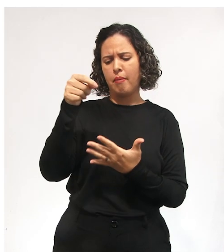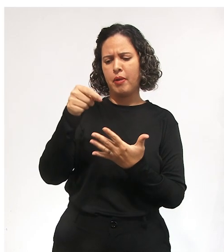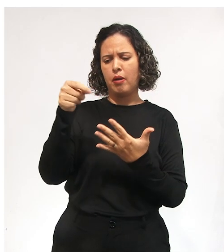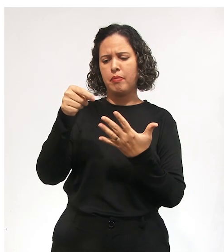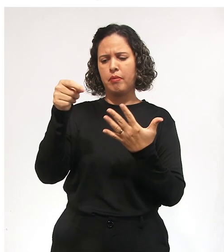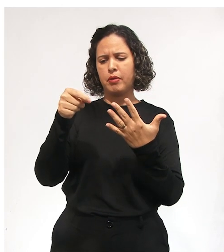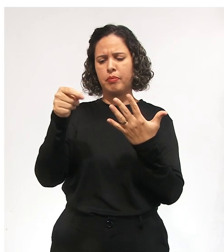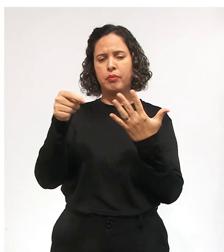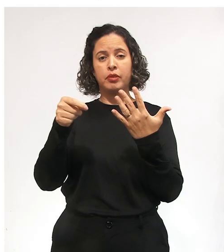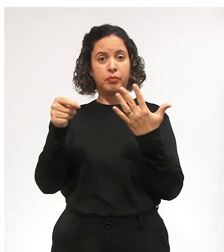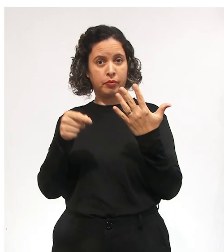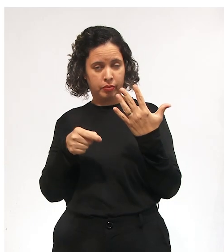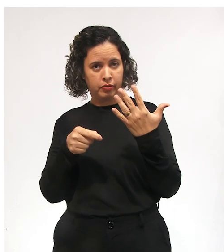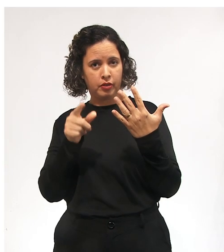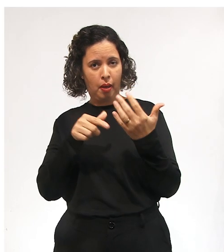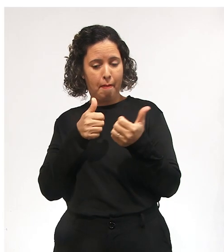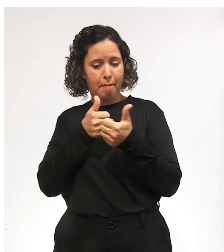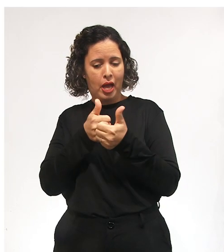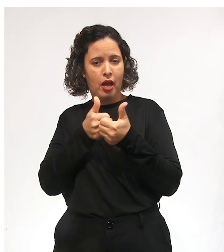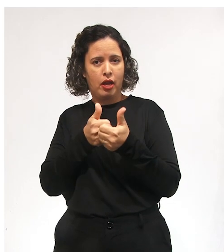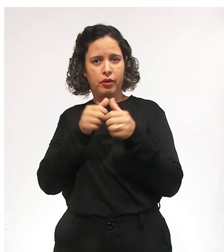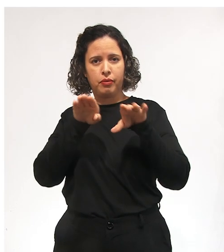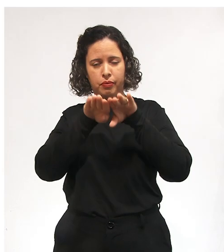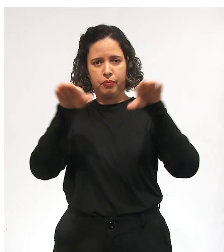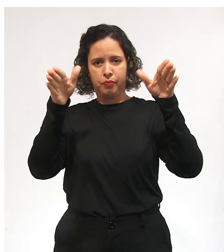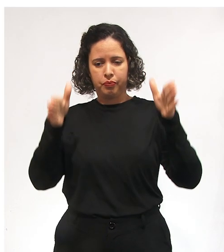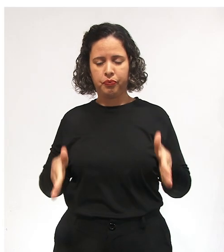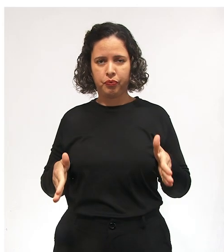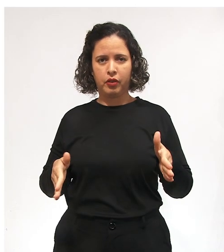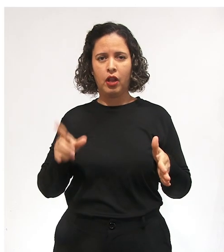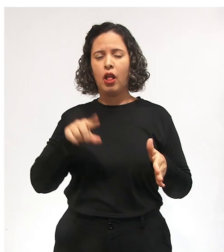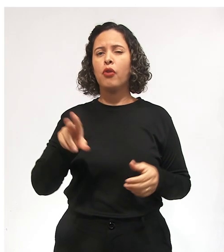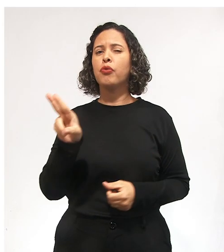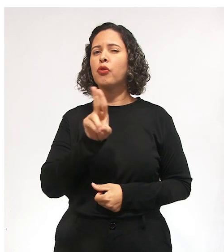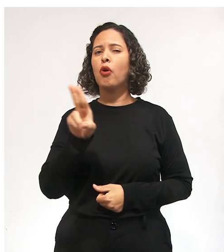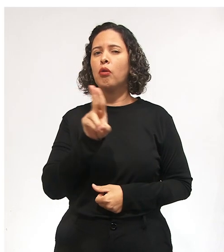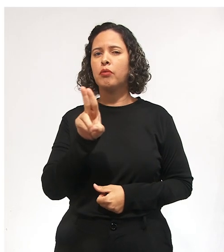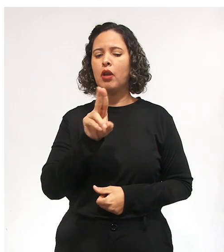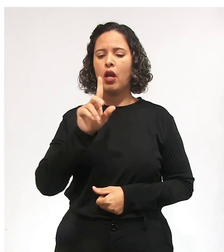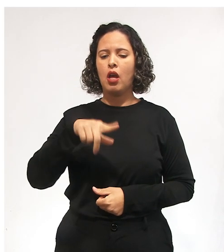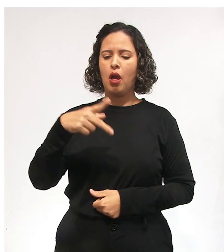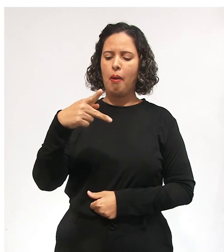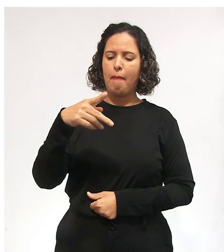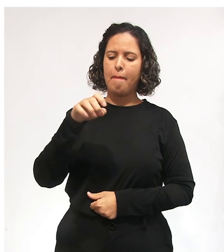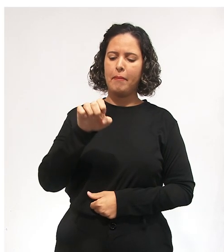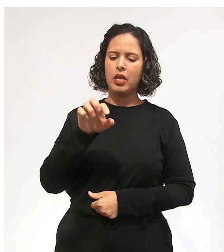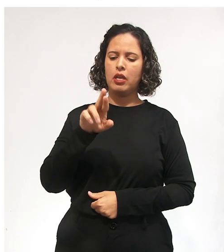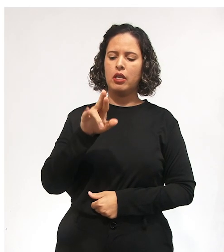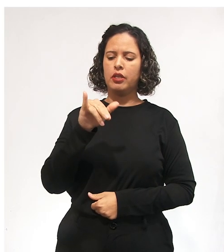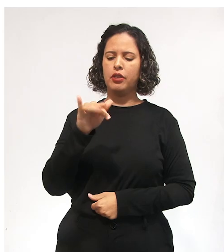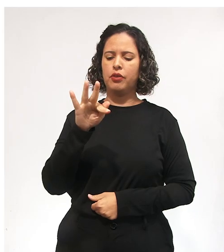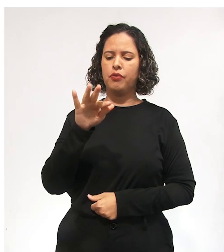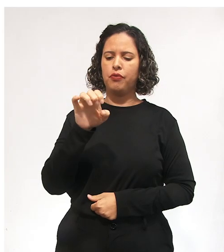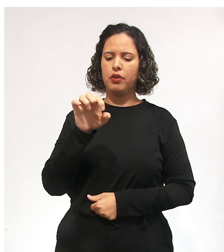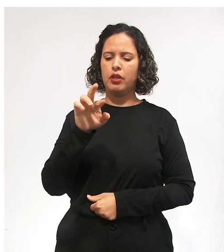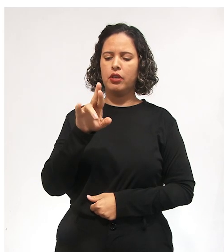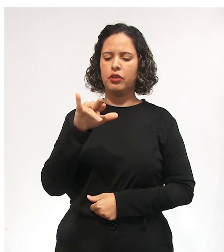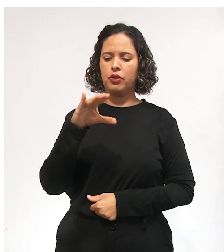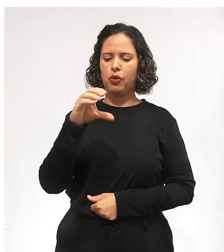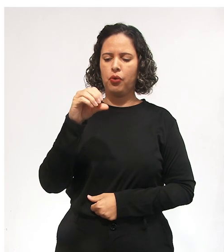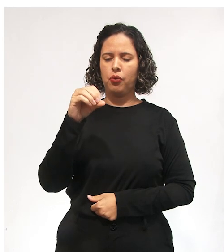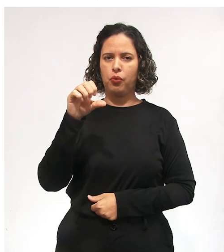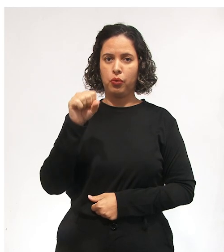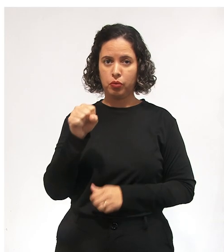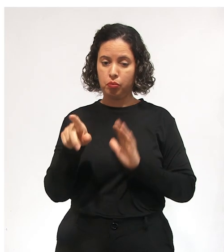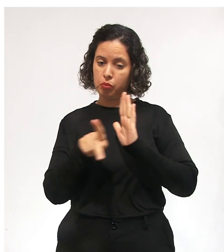ao redor do gabinete, nós chamamos de periféricos. São os periféricos do computador.